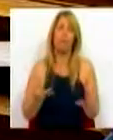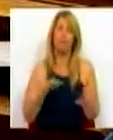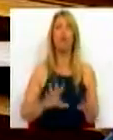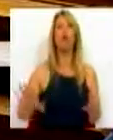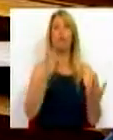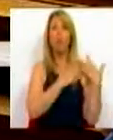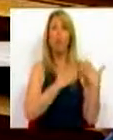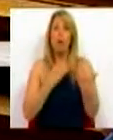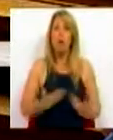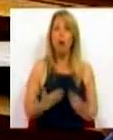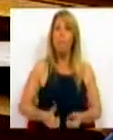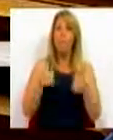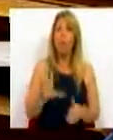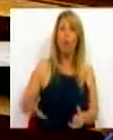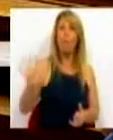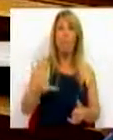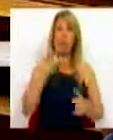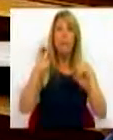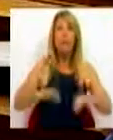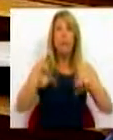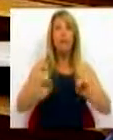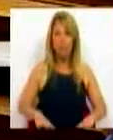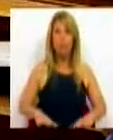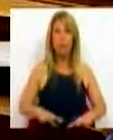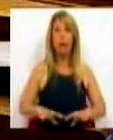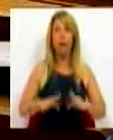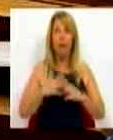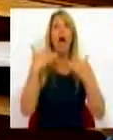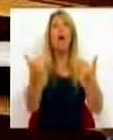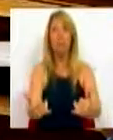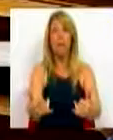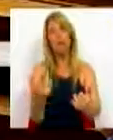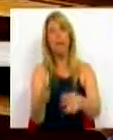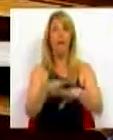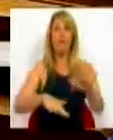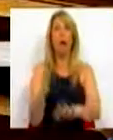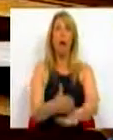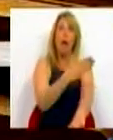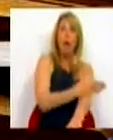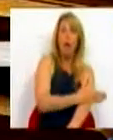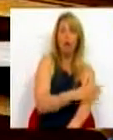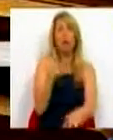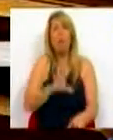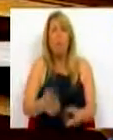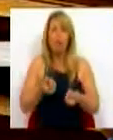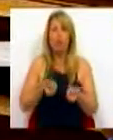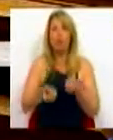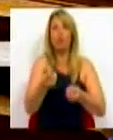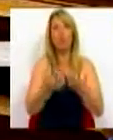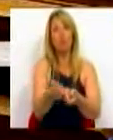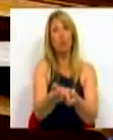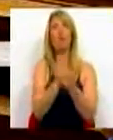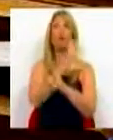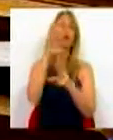a melhor maneira de prevenir a jusante é atuar a montante, no modelo de intervenção escalonada e gradualista que enquadra